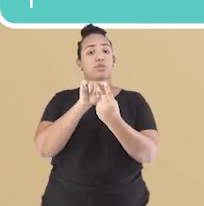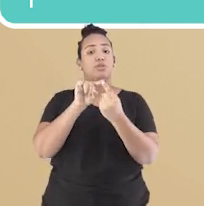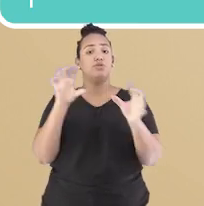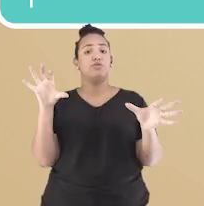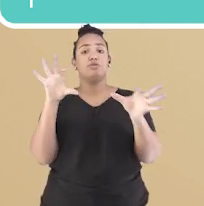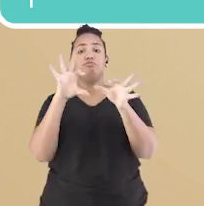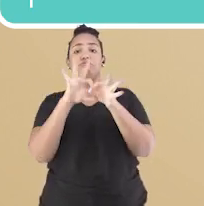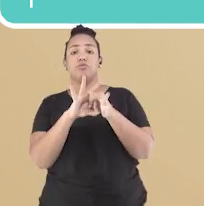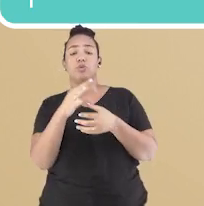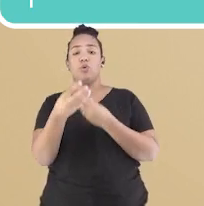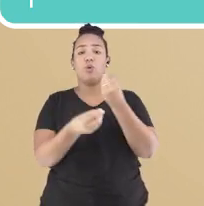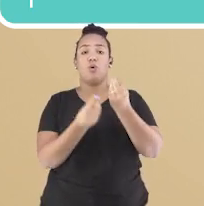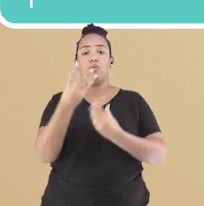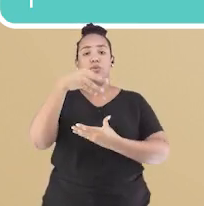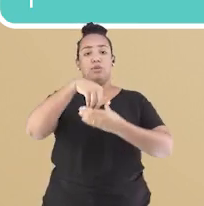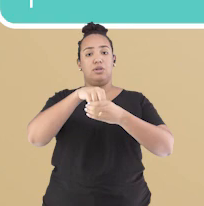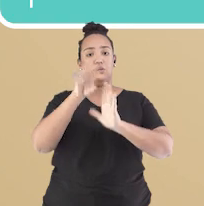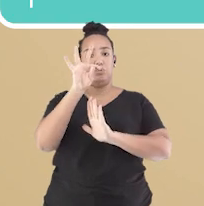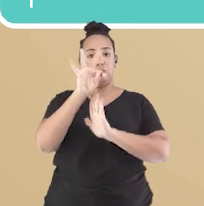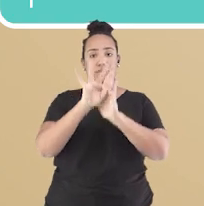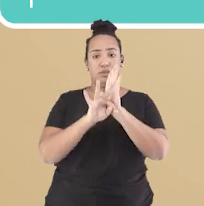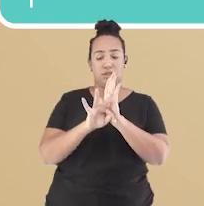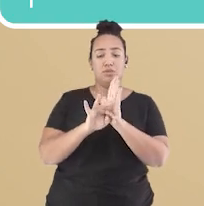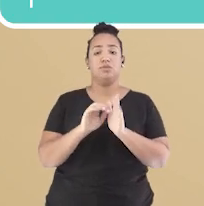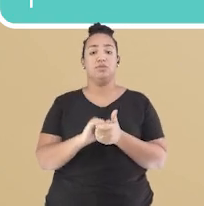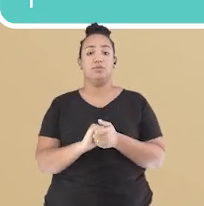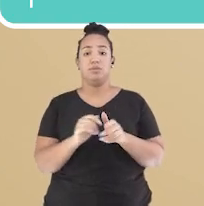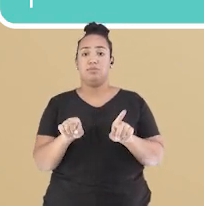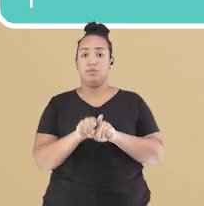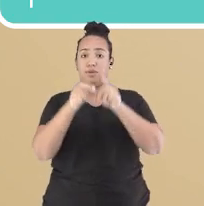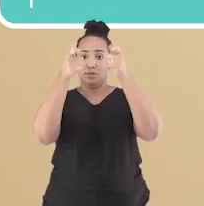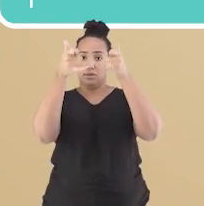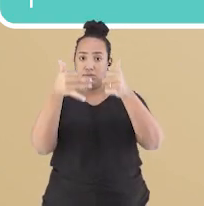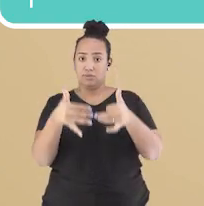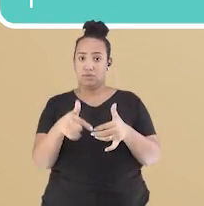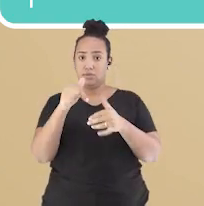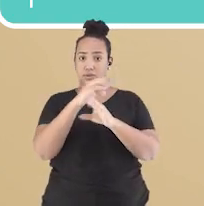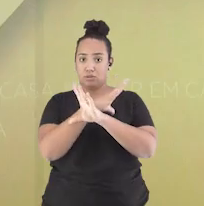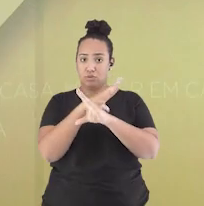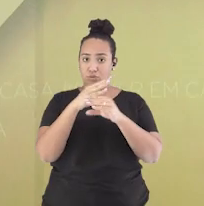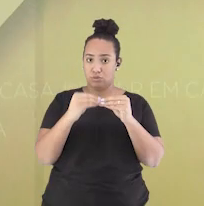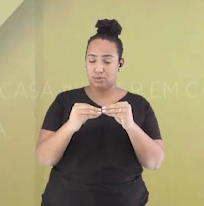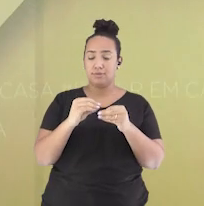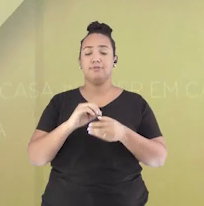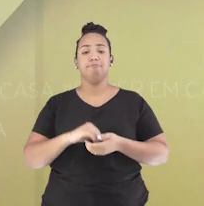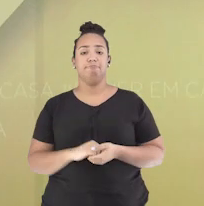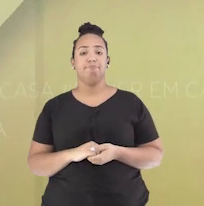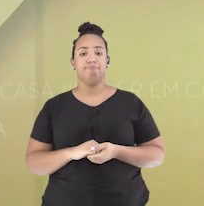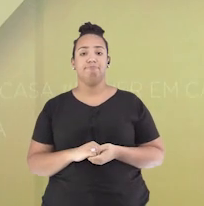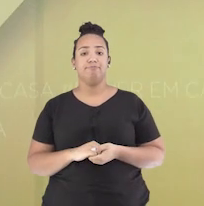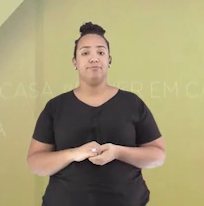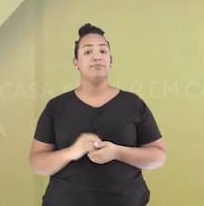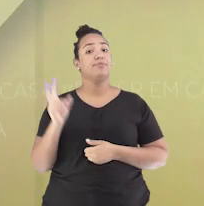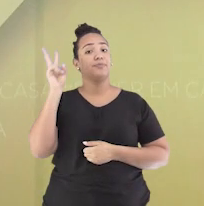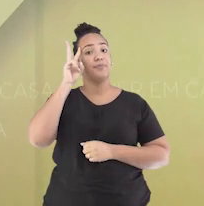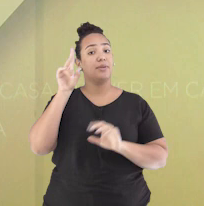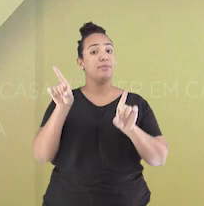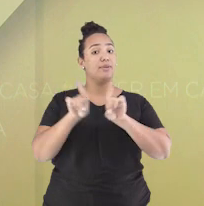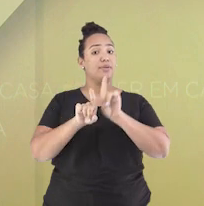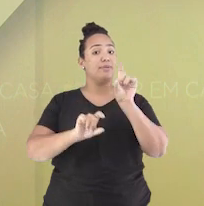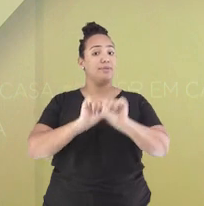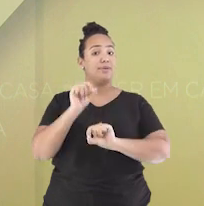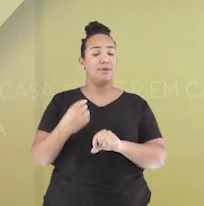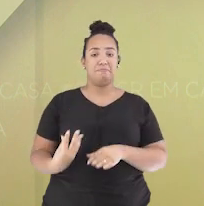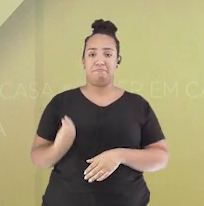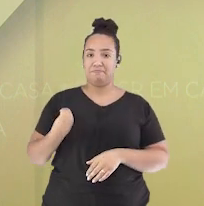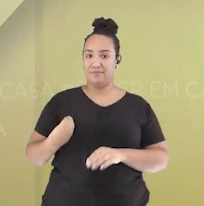da coesão e coerência textuais, explicando-os por meio das conjunções coordenativas. E não se esqueçam de marcar a presença na aula de